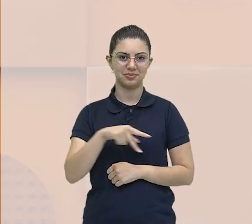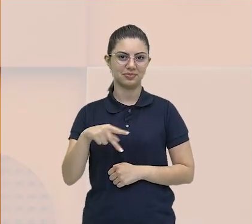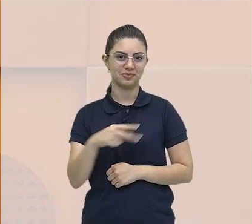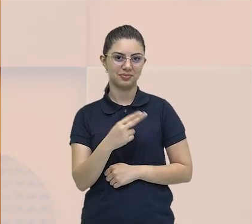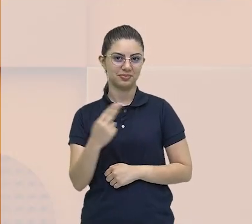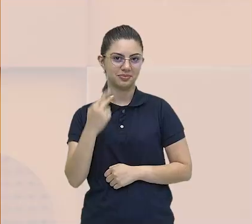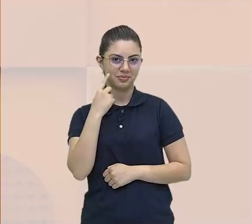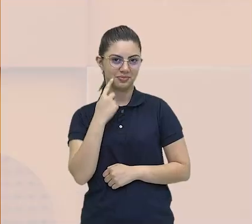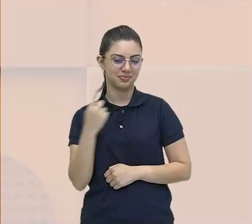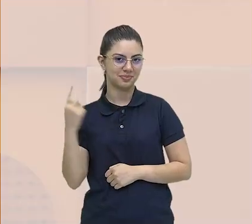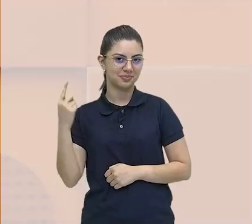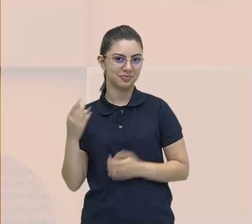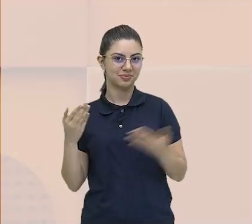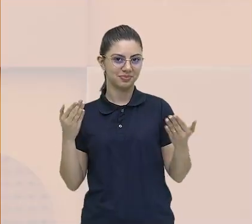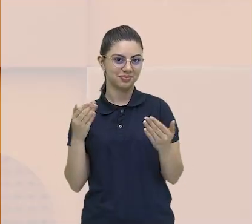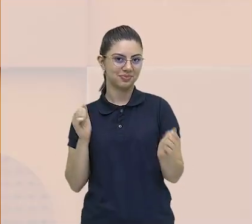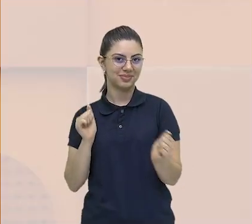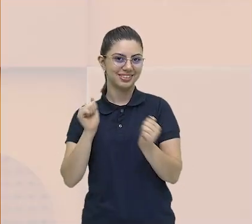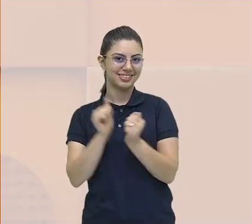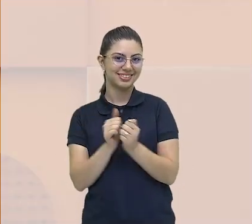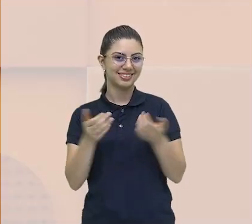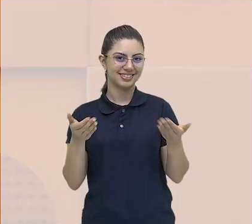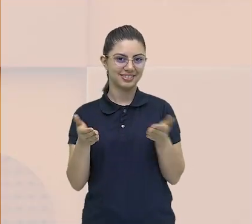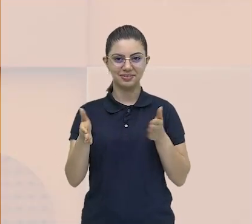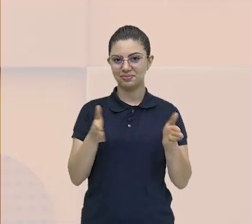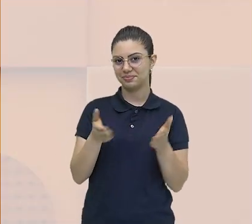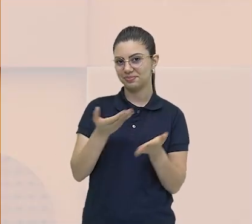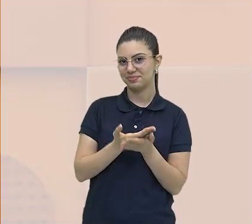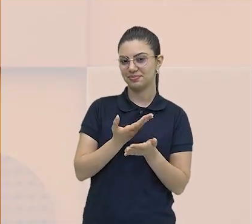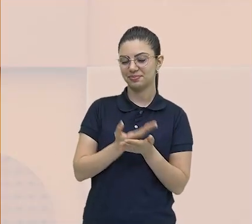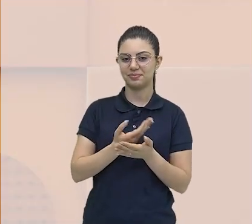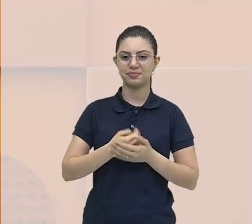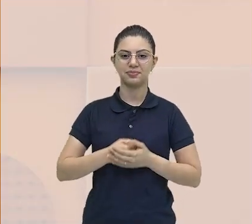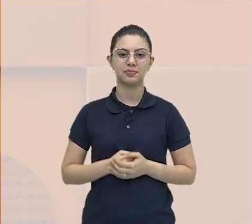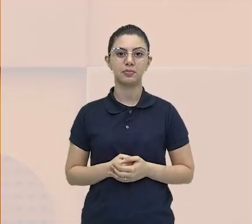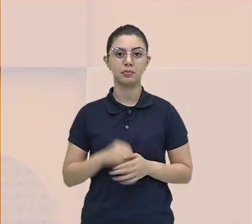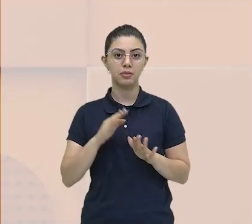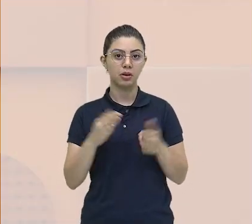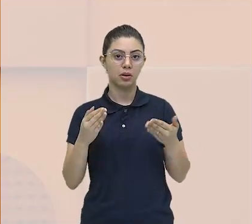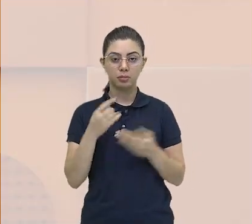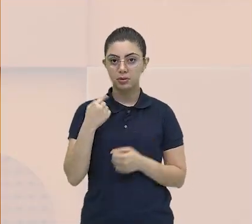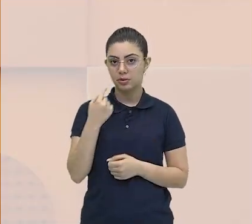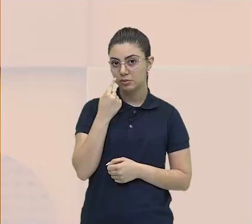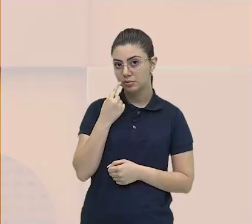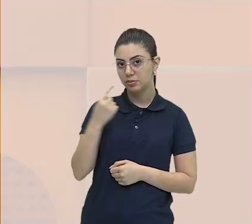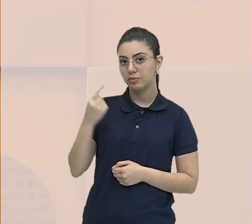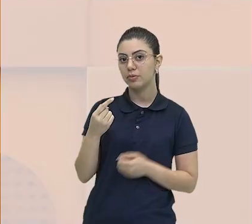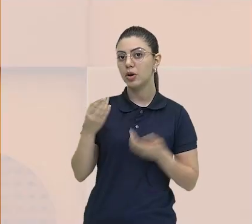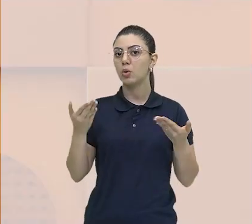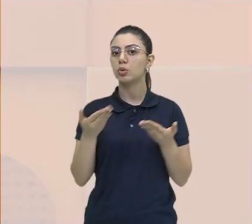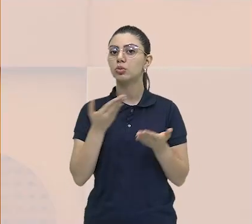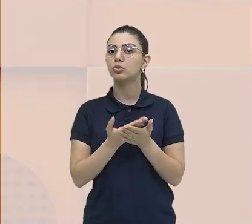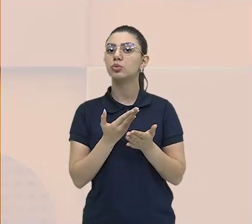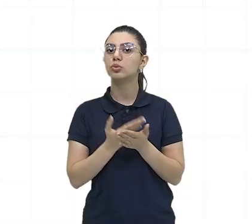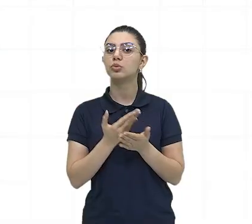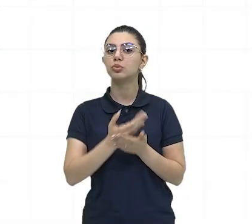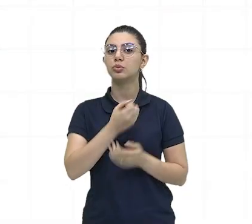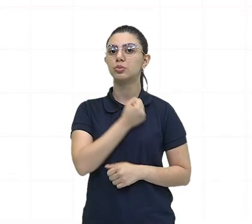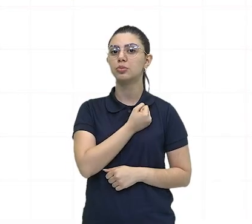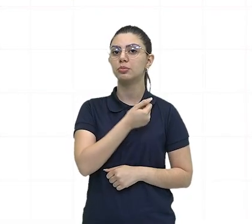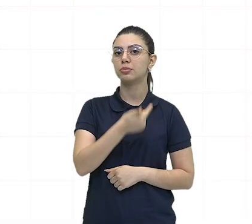Juliana e estarei acompanhando vocês ao longo de todo este momento. Vamos agora identificar o número e o objeto de conhecimento de nossa